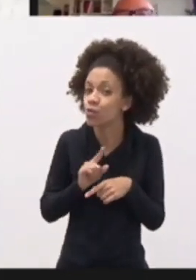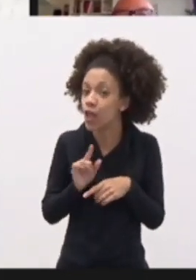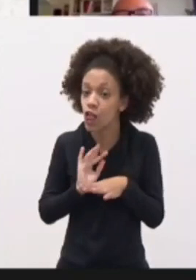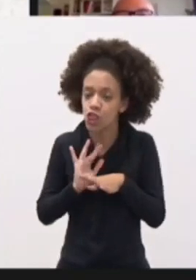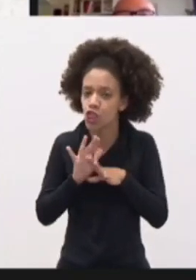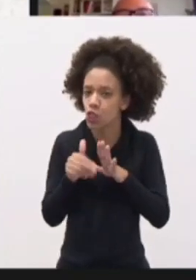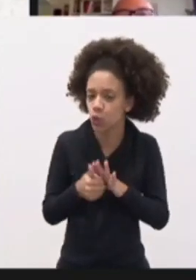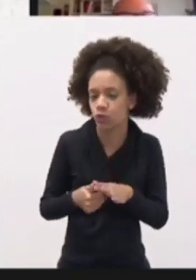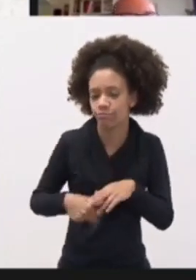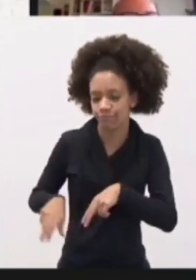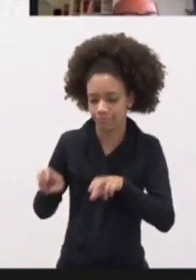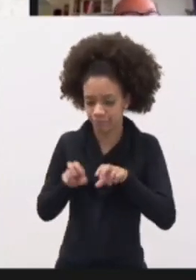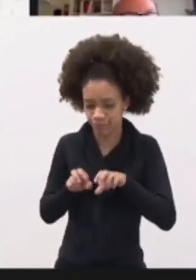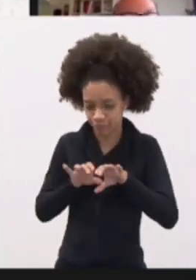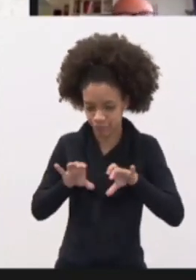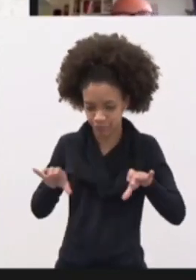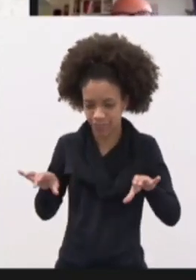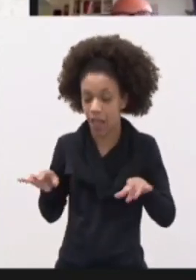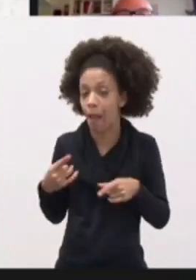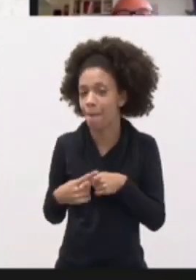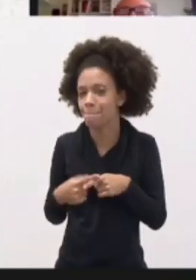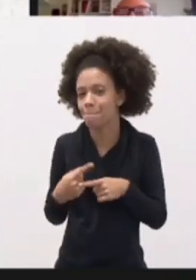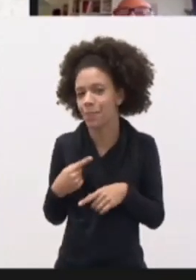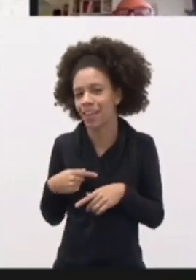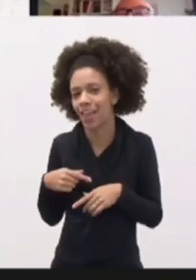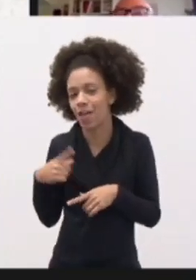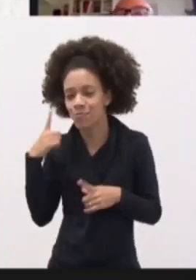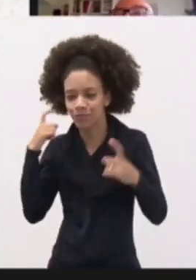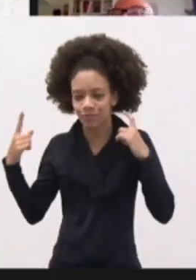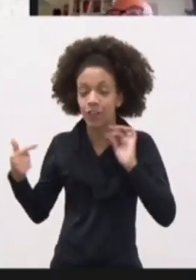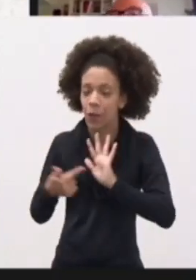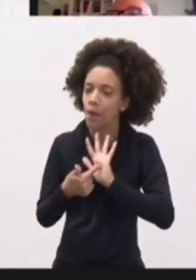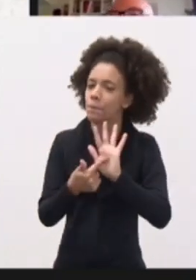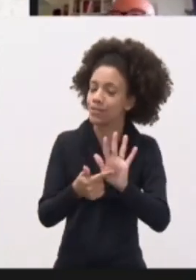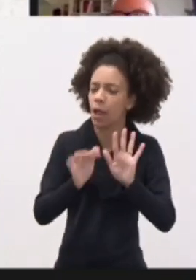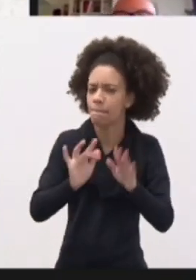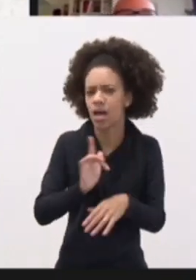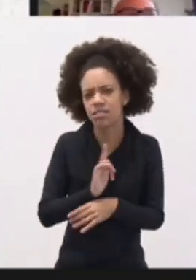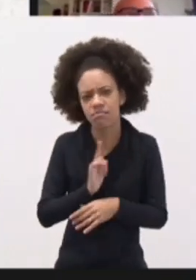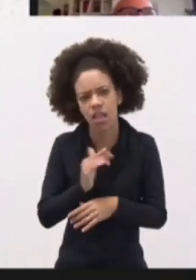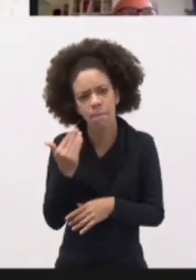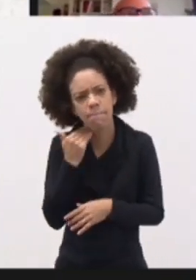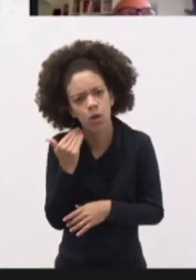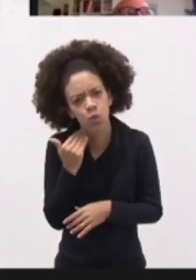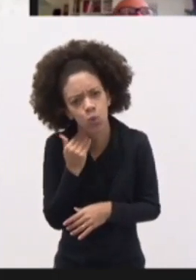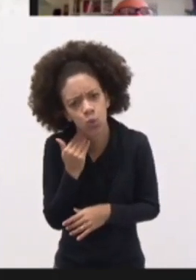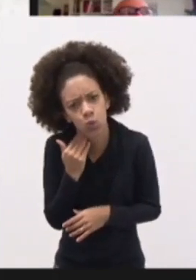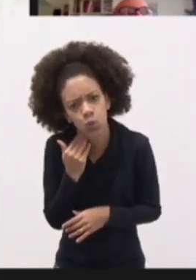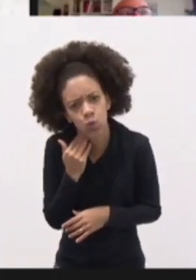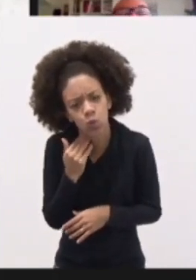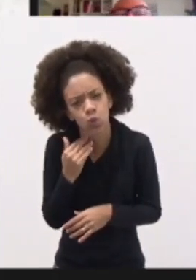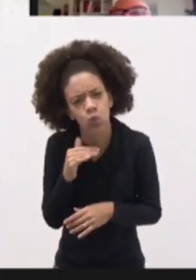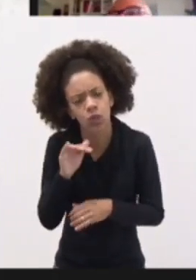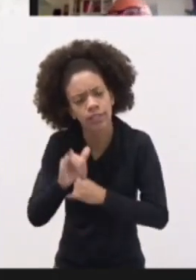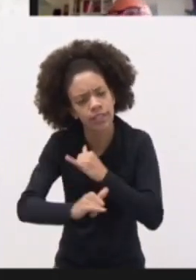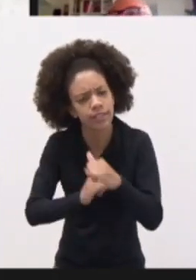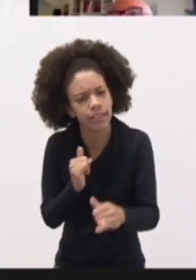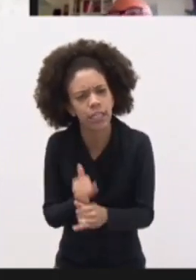elementos sonoros ao vivo que eu tenho. Mas enfim, existem bancos na internet